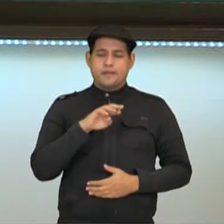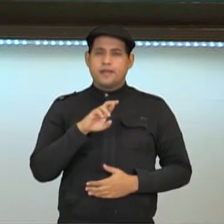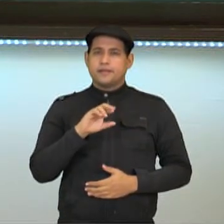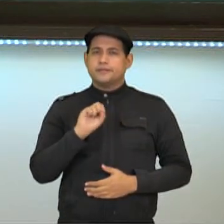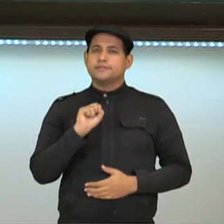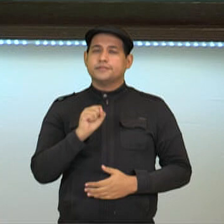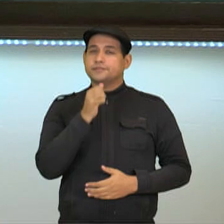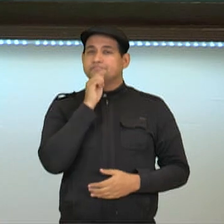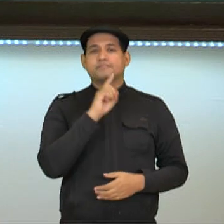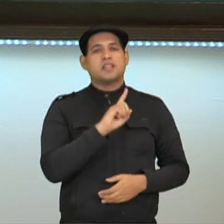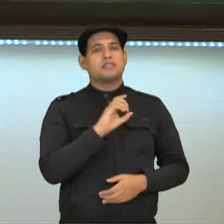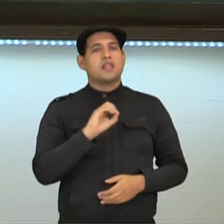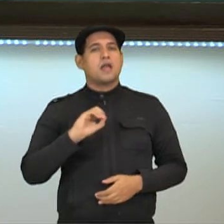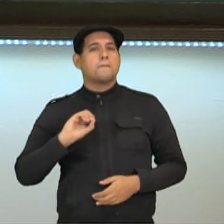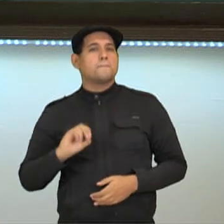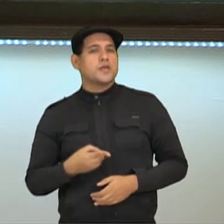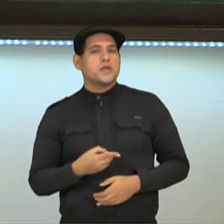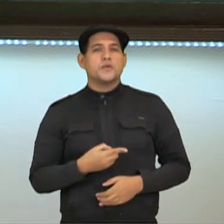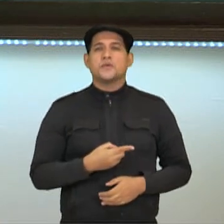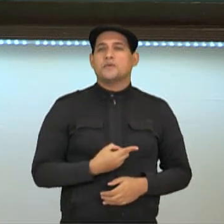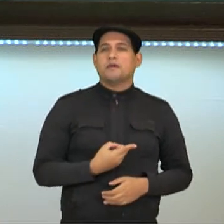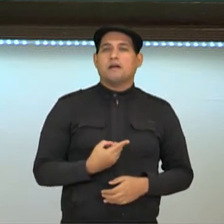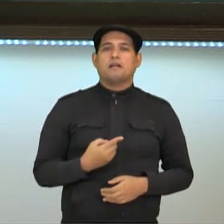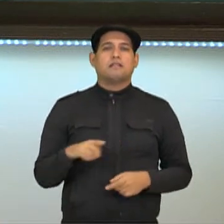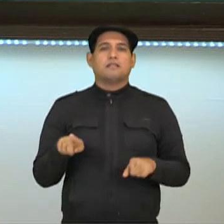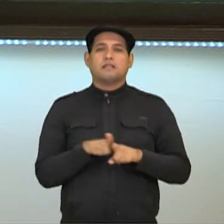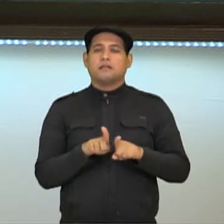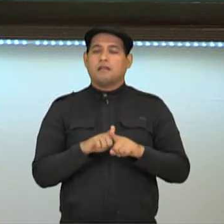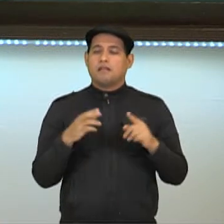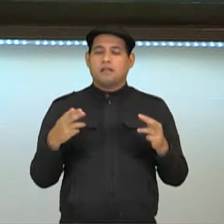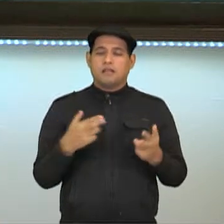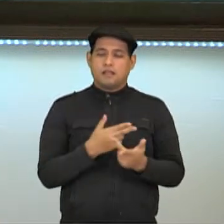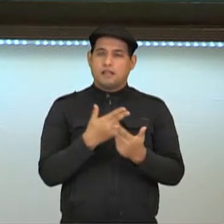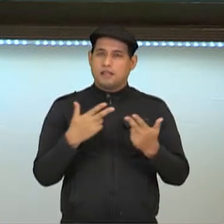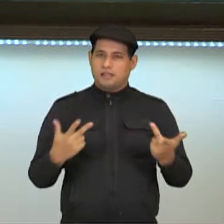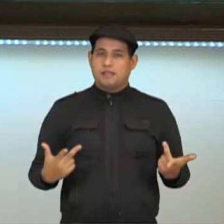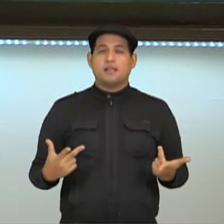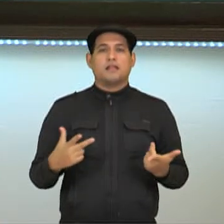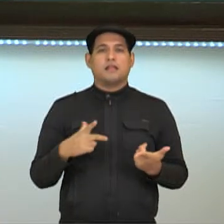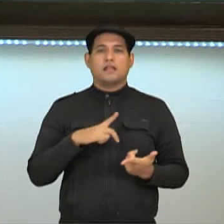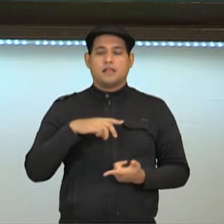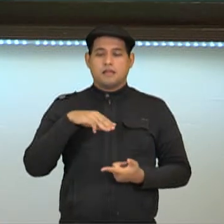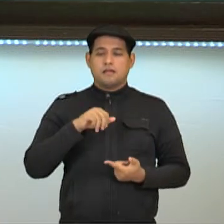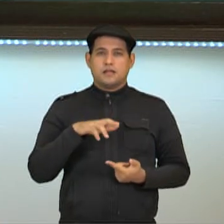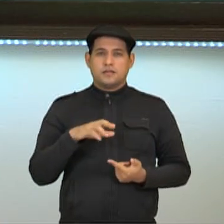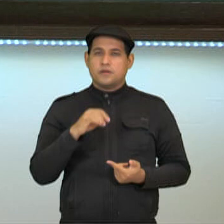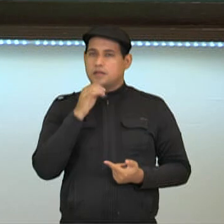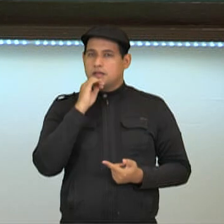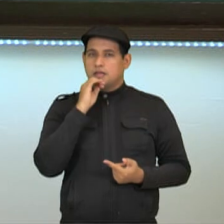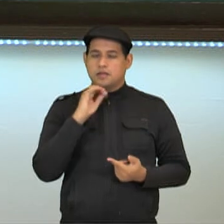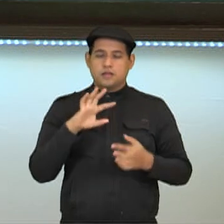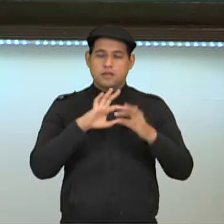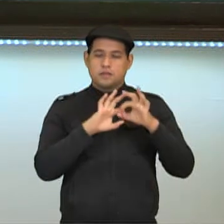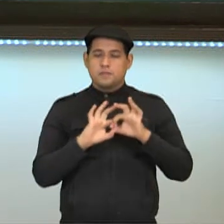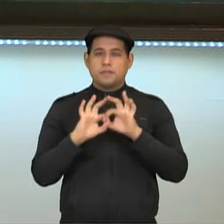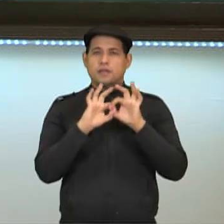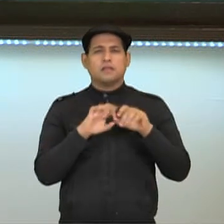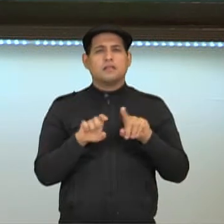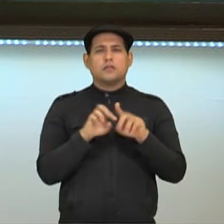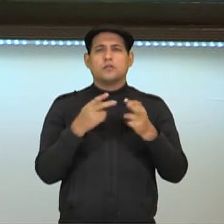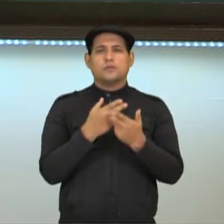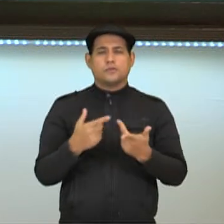caso 10.000, a própria maratona, né? A meia maratona, a maratona, no caso das Olimpíadas, das Paralimpíadas,